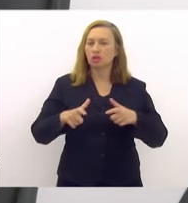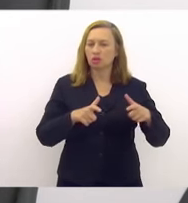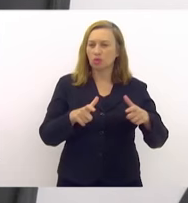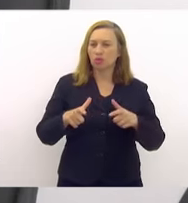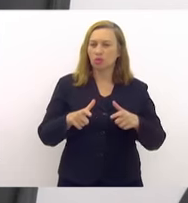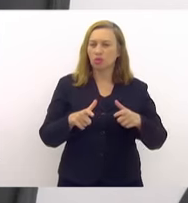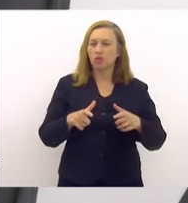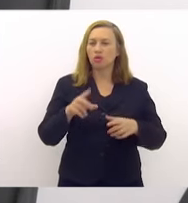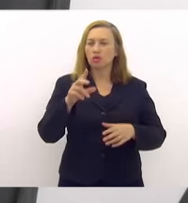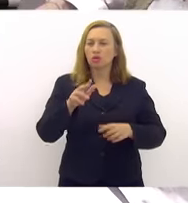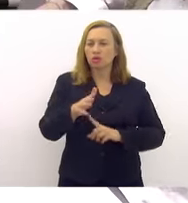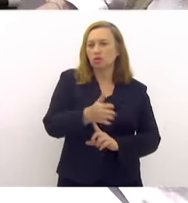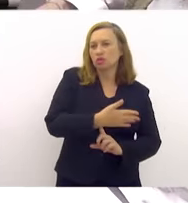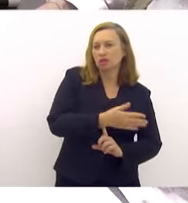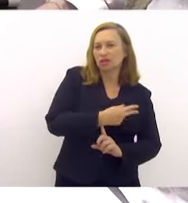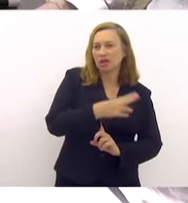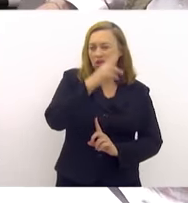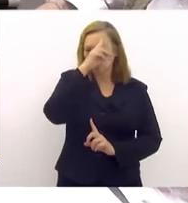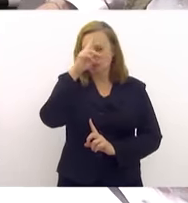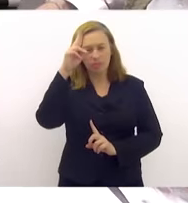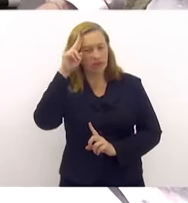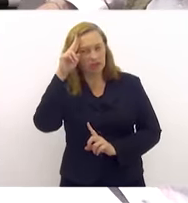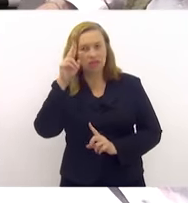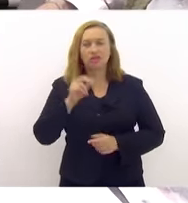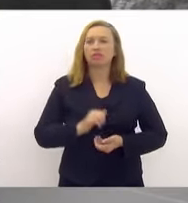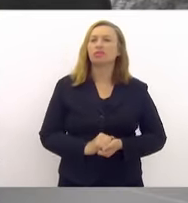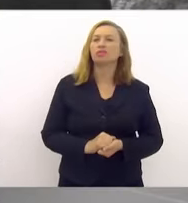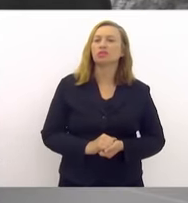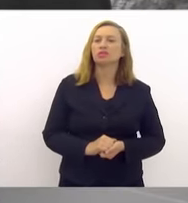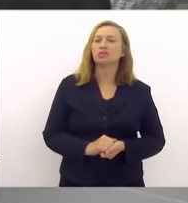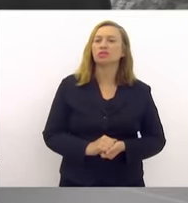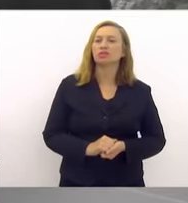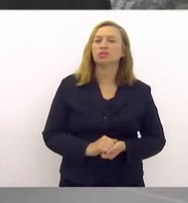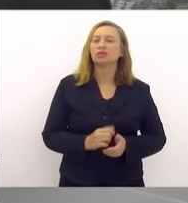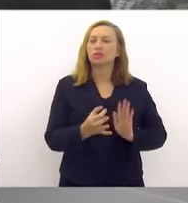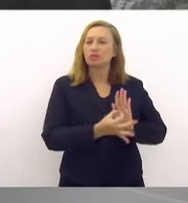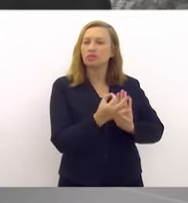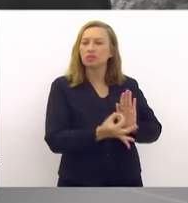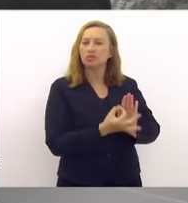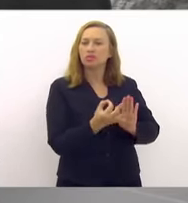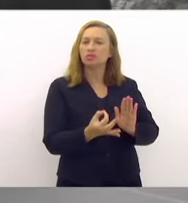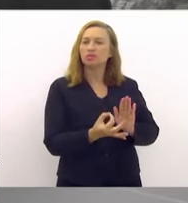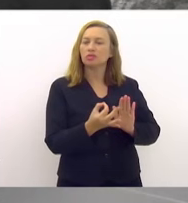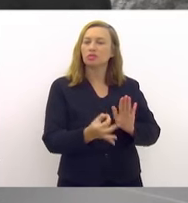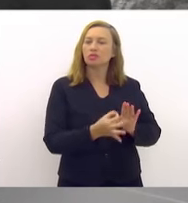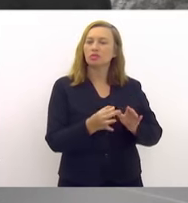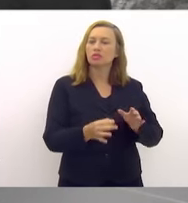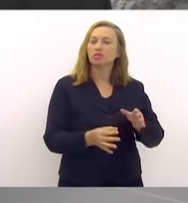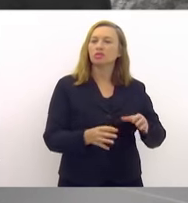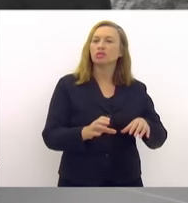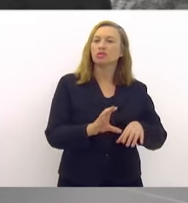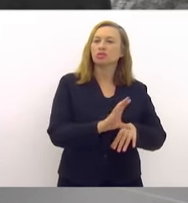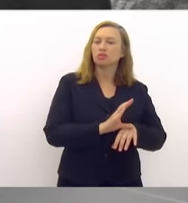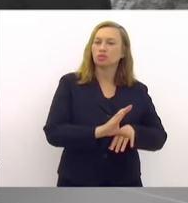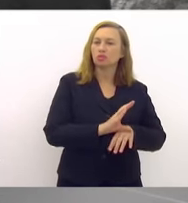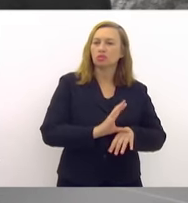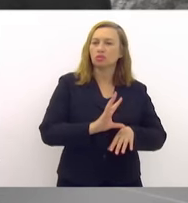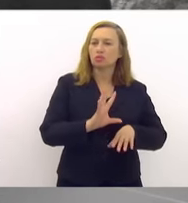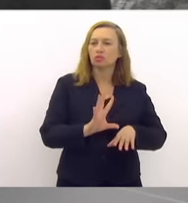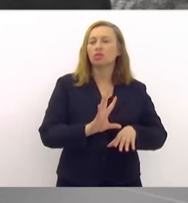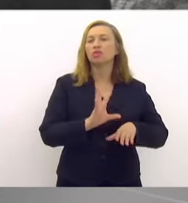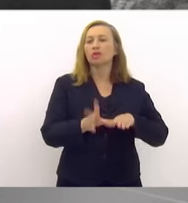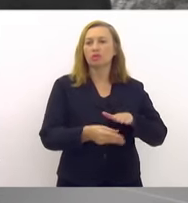de táxi ou transporte por aplicativos. O parecer é pela constitucionalidade com emendas, concluindo